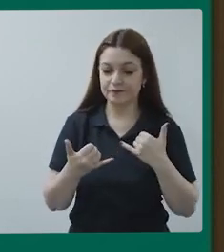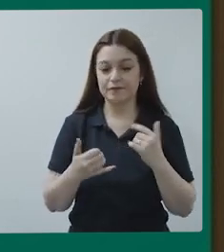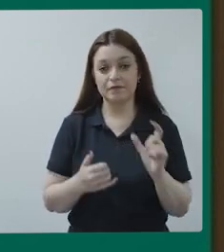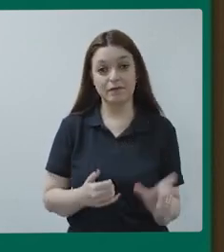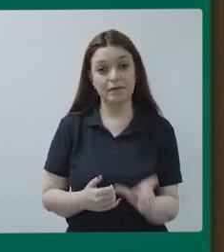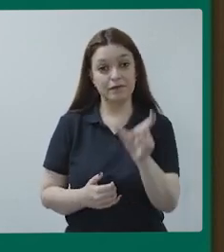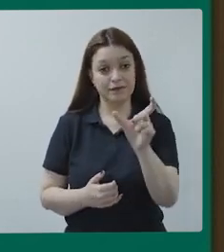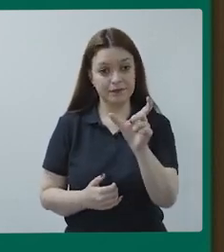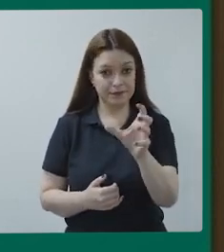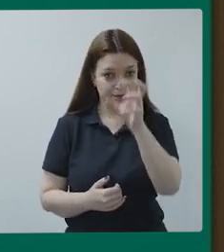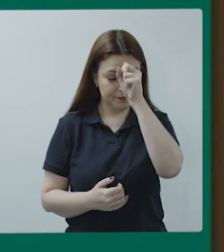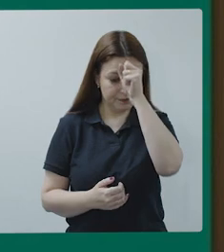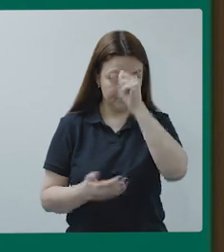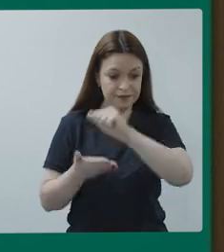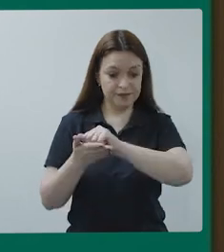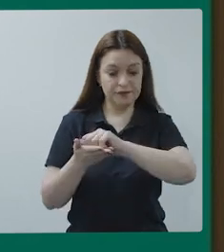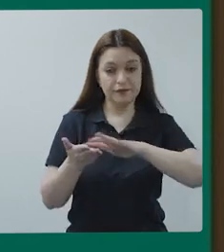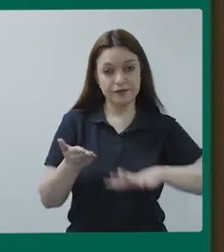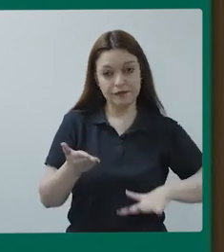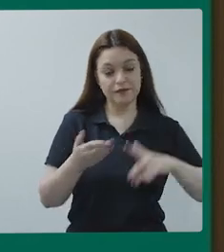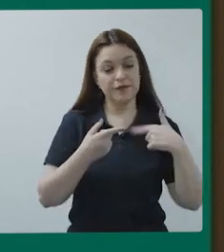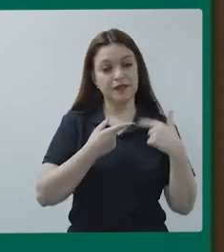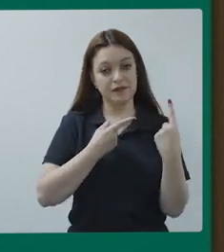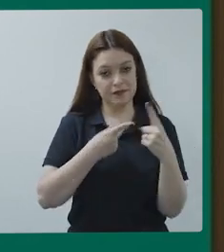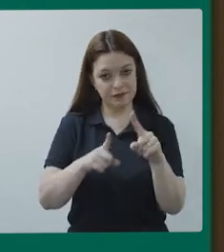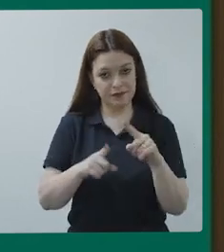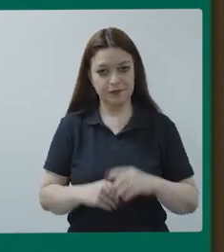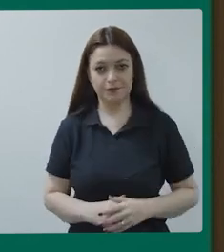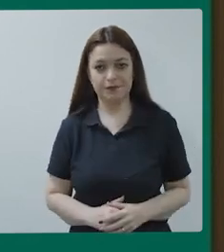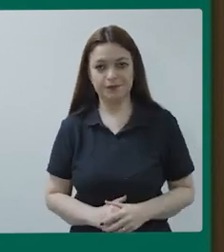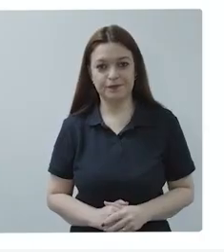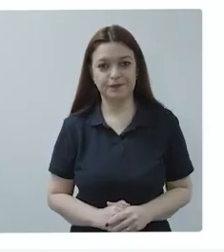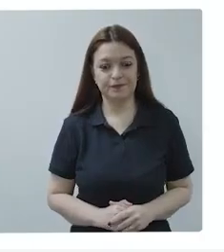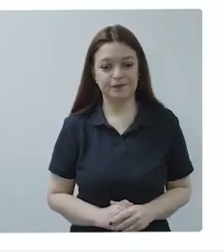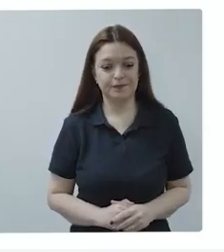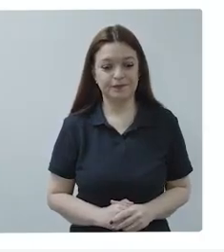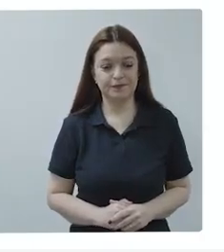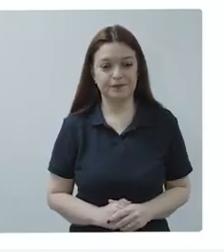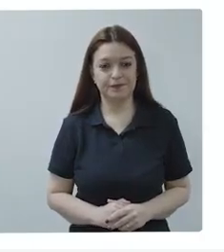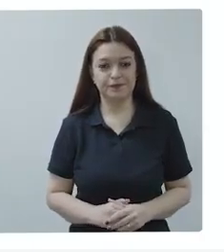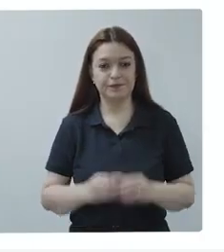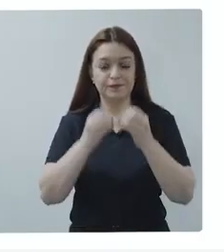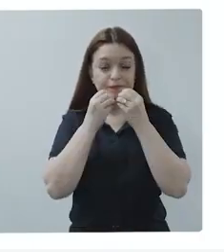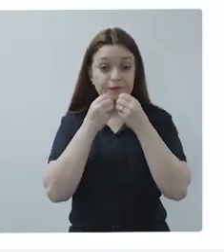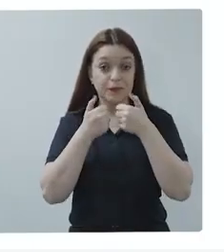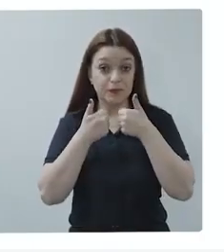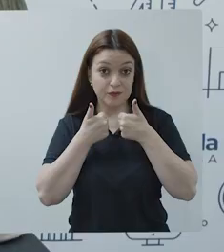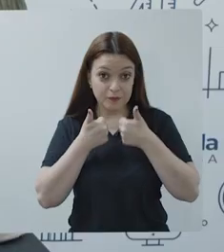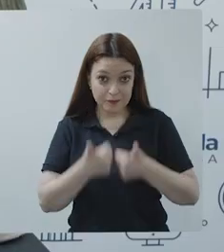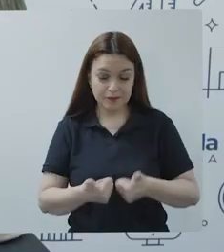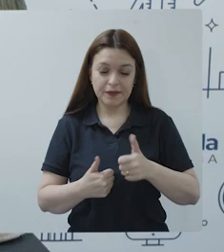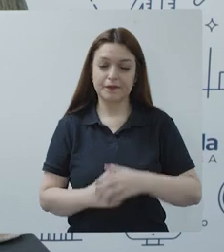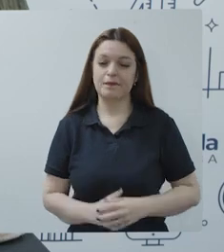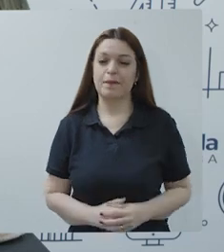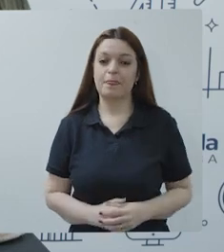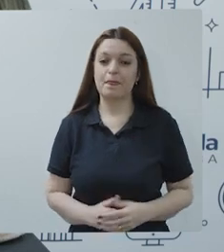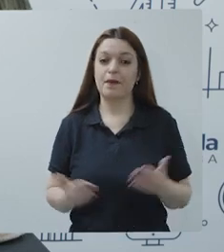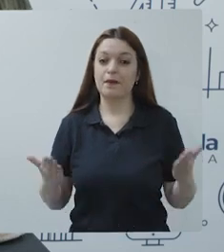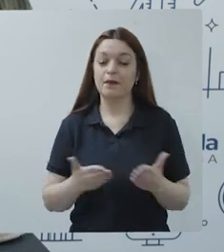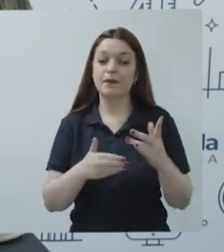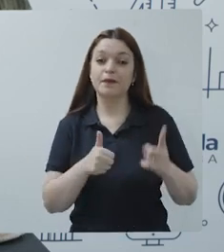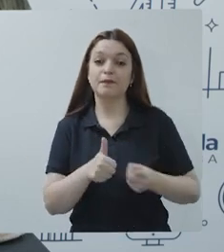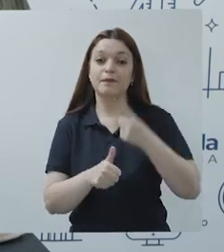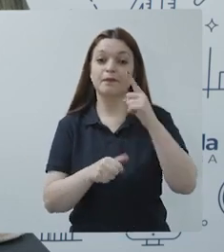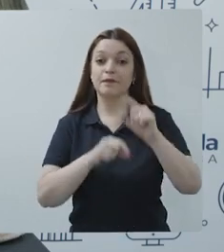palavra, atividades e desafios. Muito bem, Rafaela. Então, a primeira coisa que está lá na